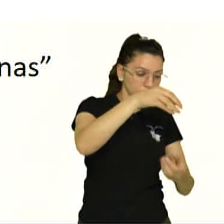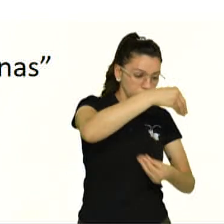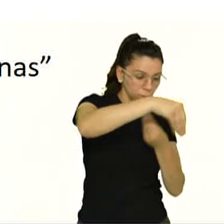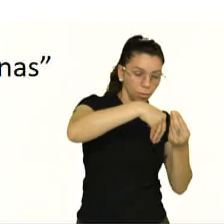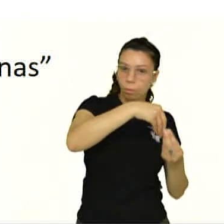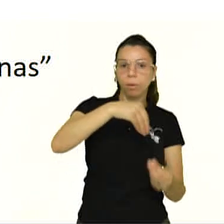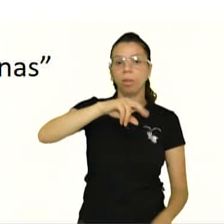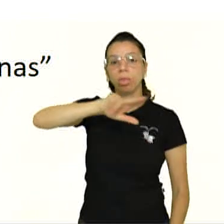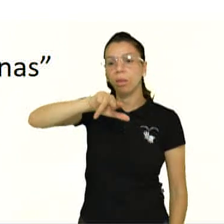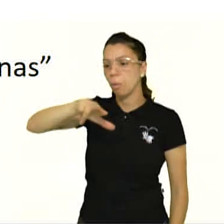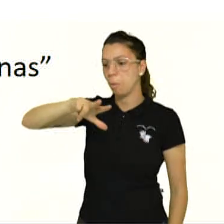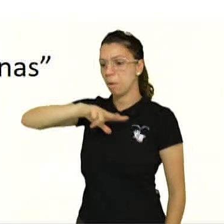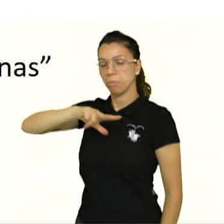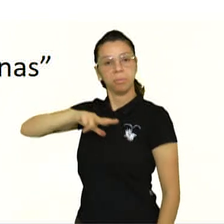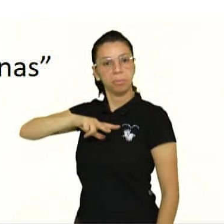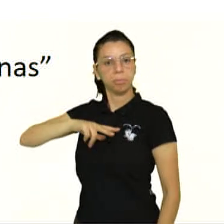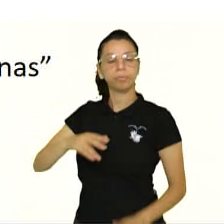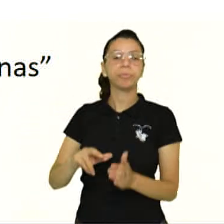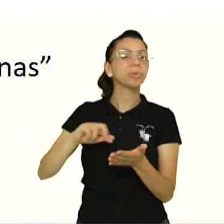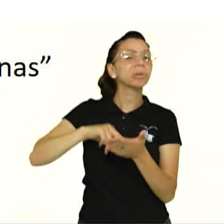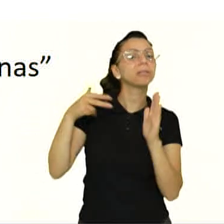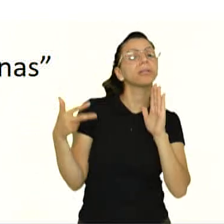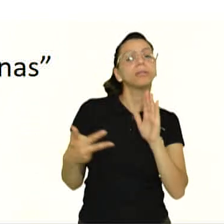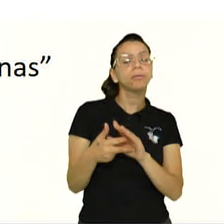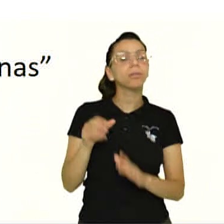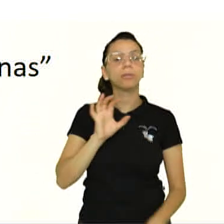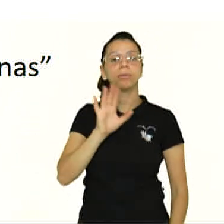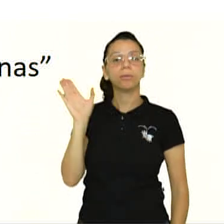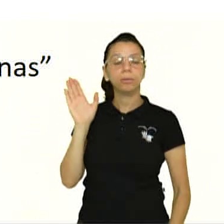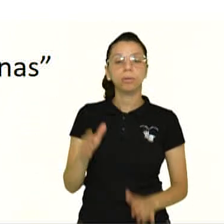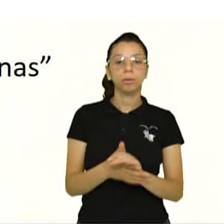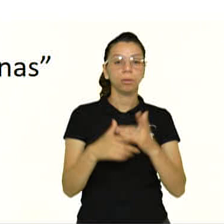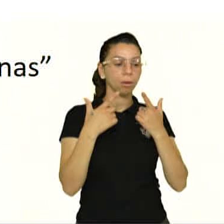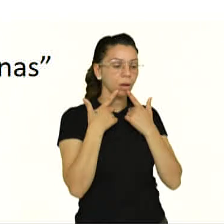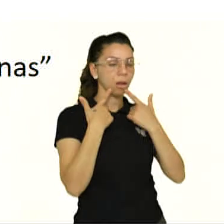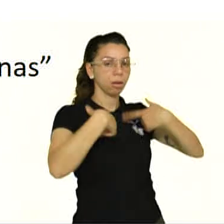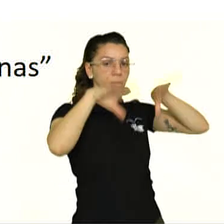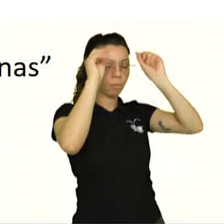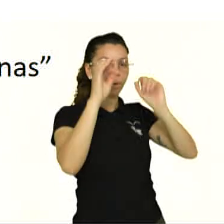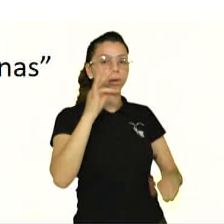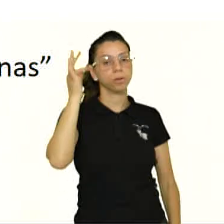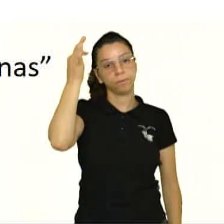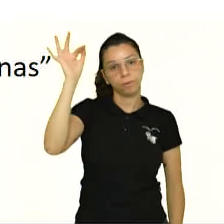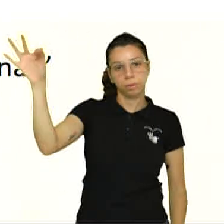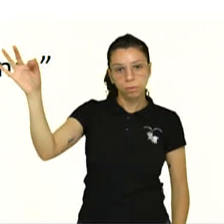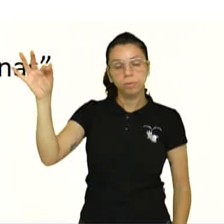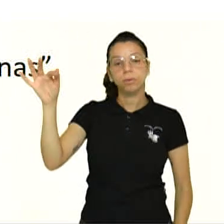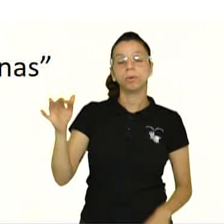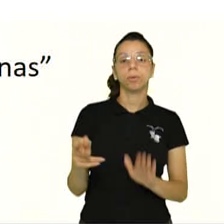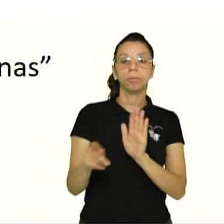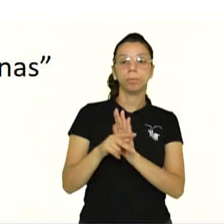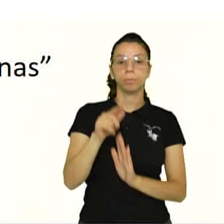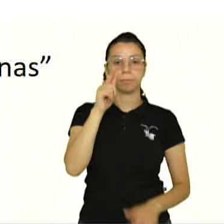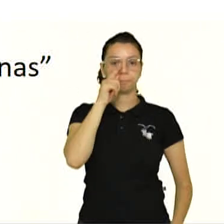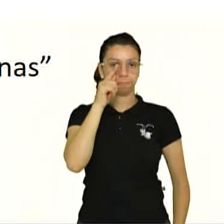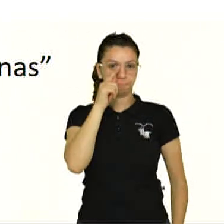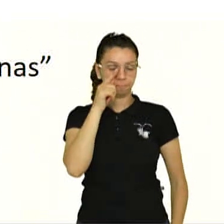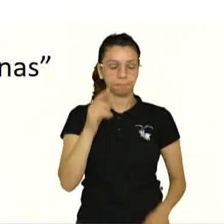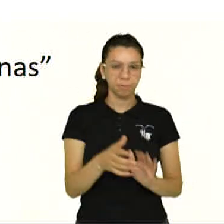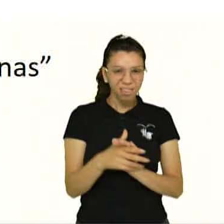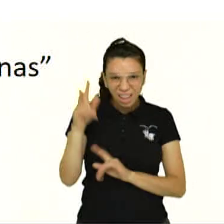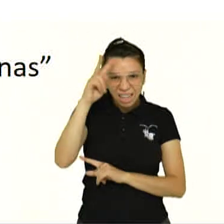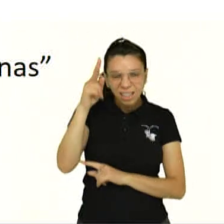particular. O que significa isso? Isso tem muito a ver com a linguagem filosófica dos gregos. Se lembram de